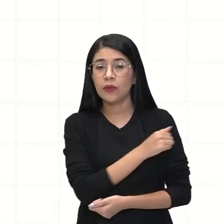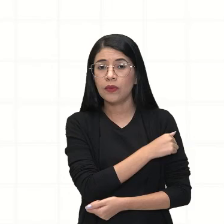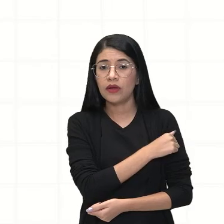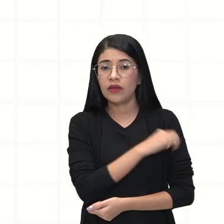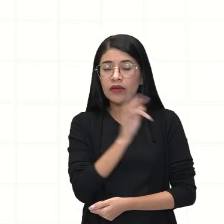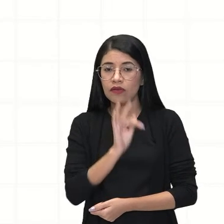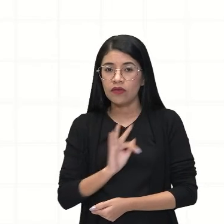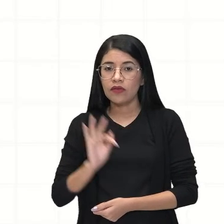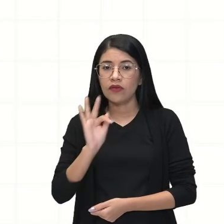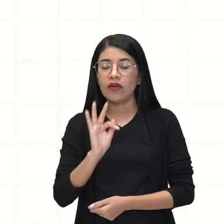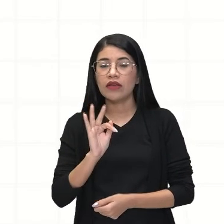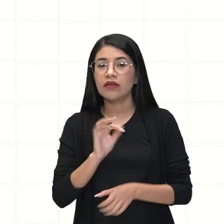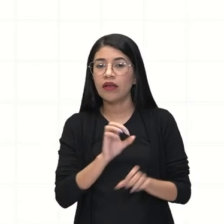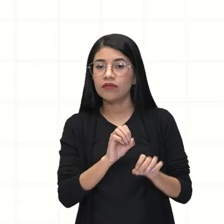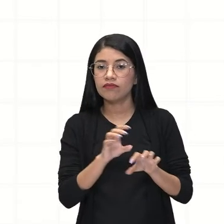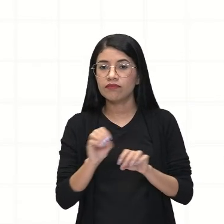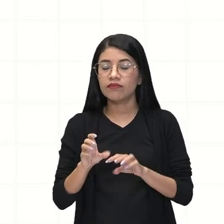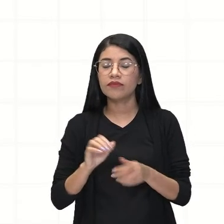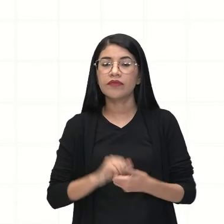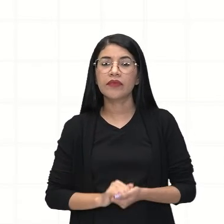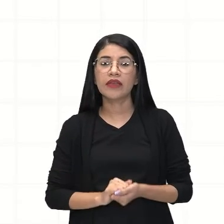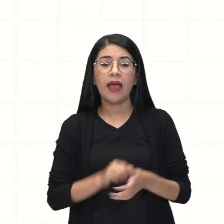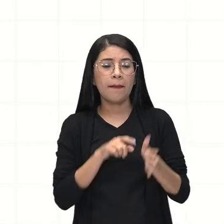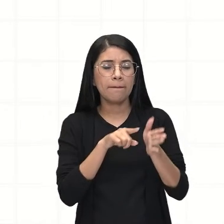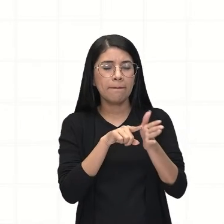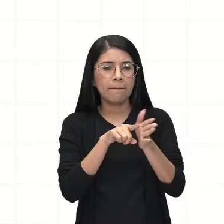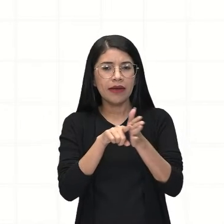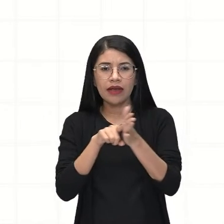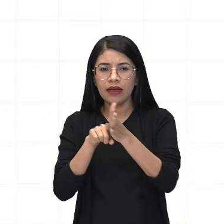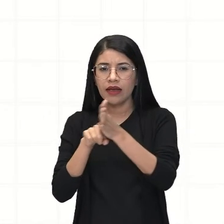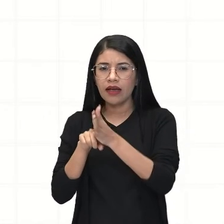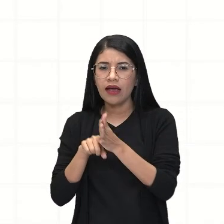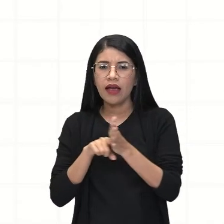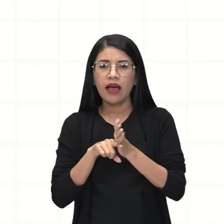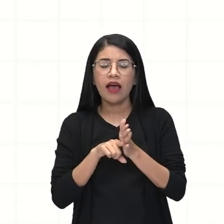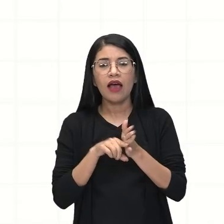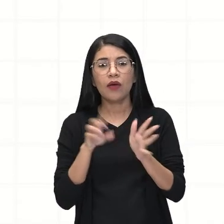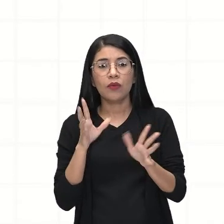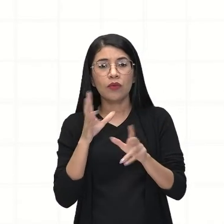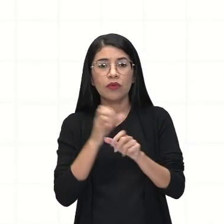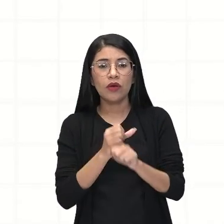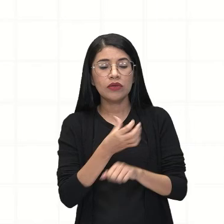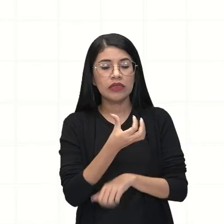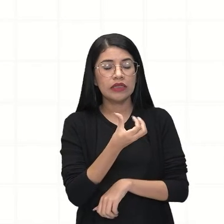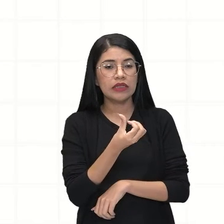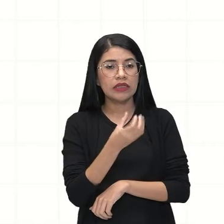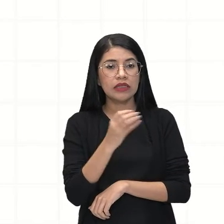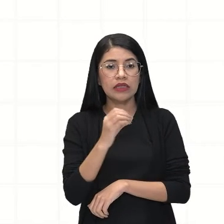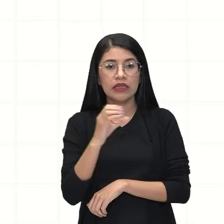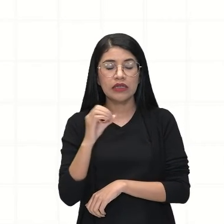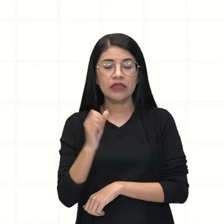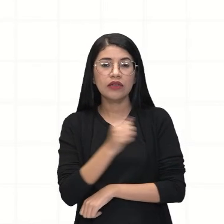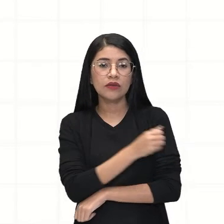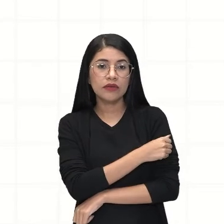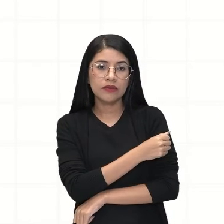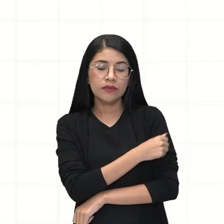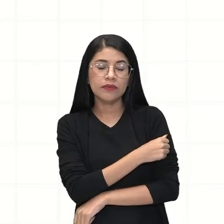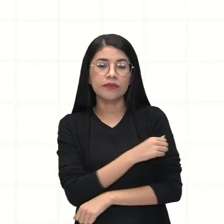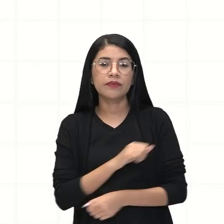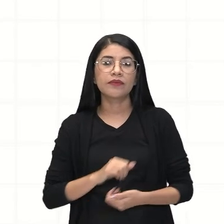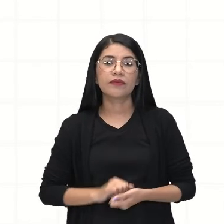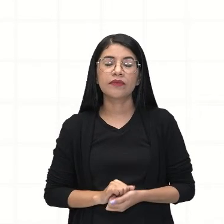de Educação fizeram uma pesquisa com 600 alunos, olha aí o total de alunos da